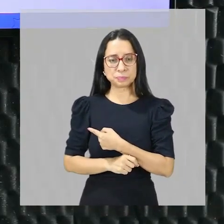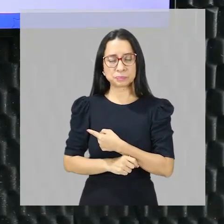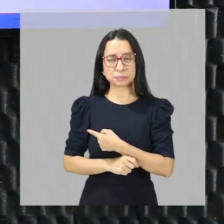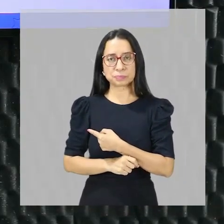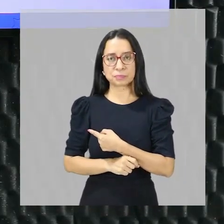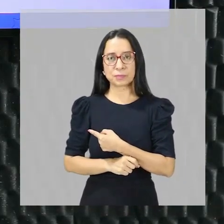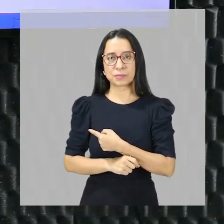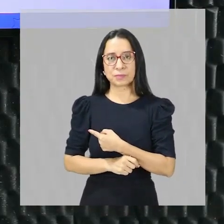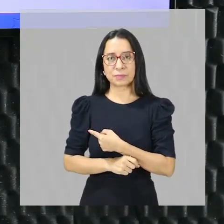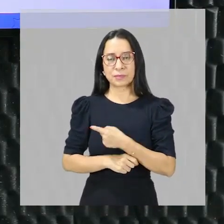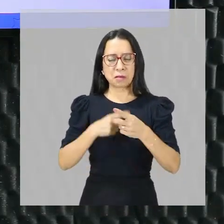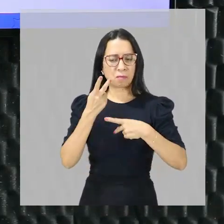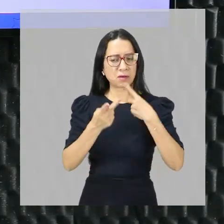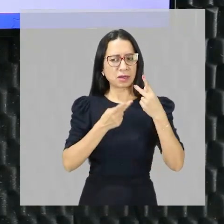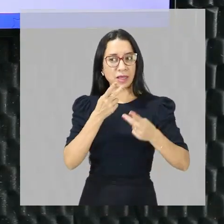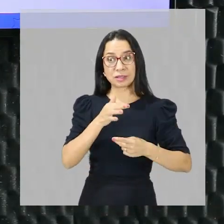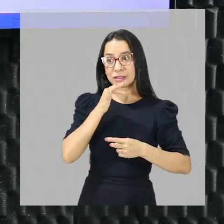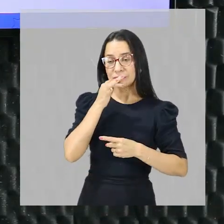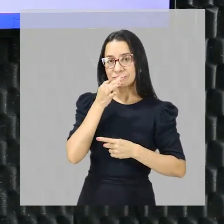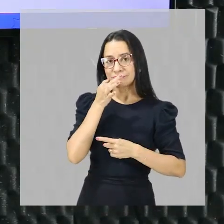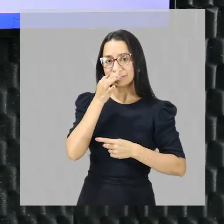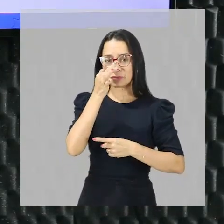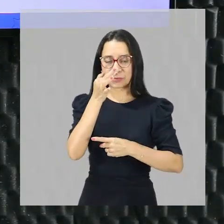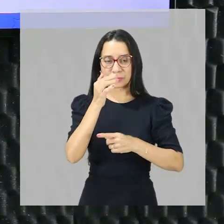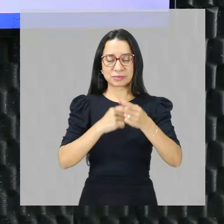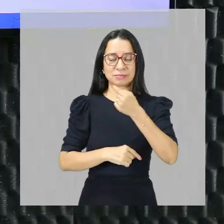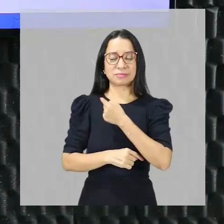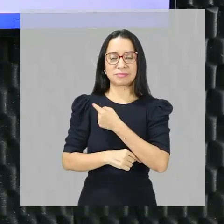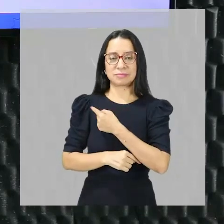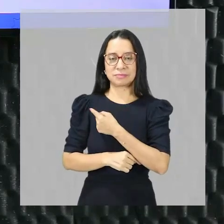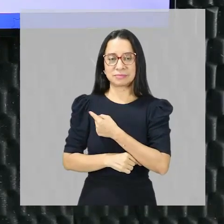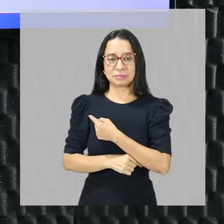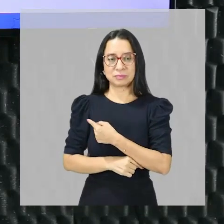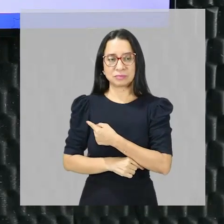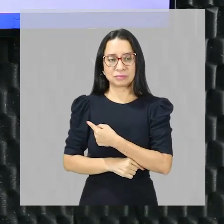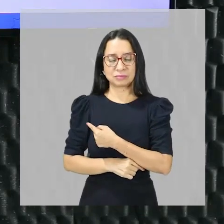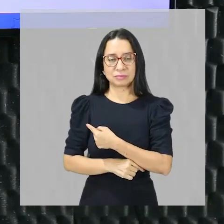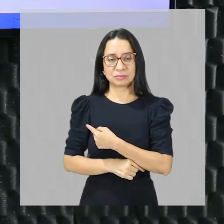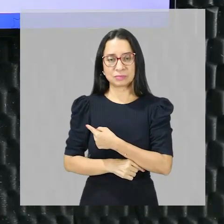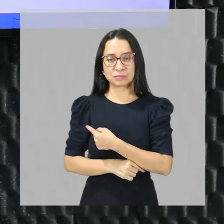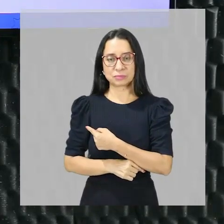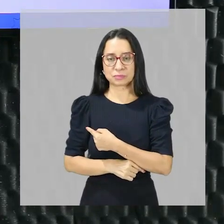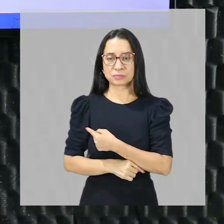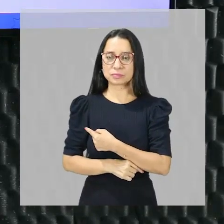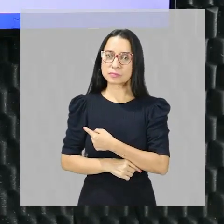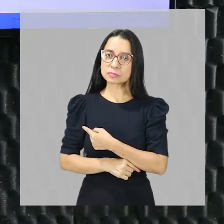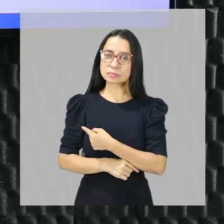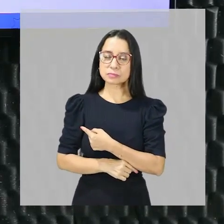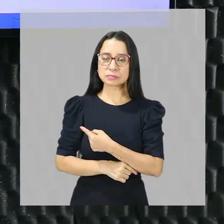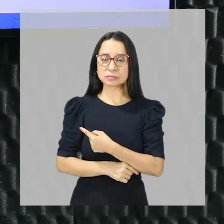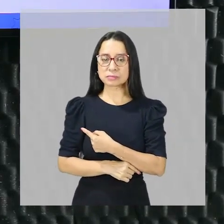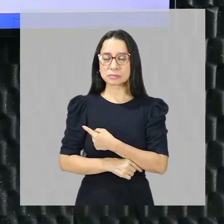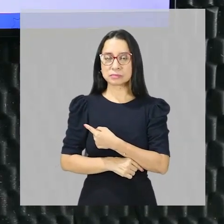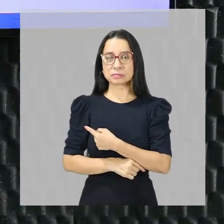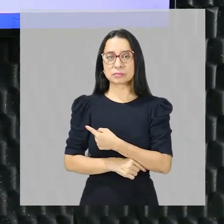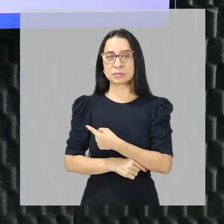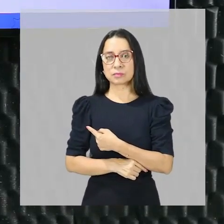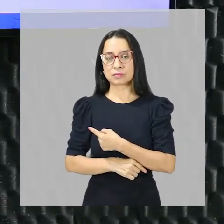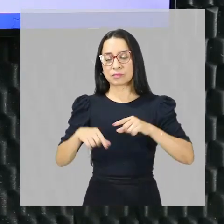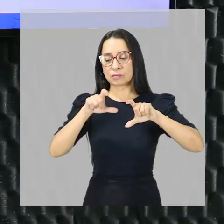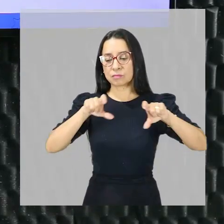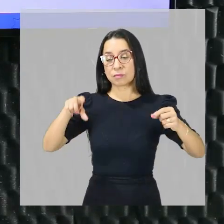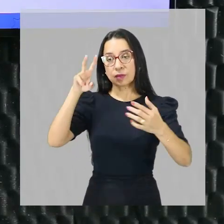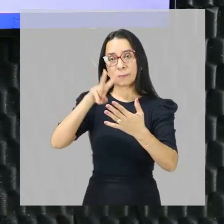dizer que não falei de flores, né? Olha aí, ó. A degradação dos solos por diferentes fatores antrópicos do homem